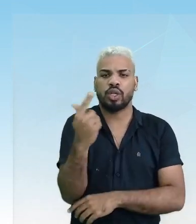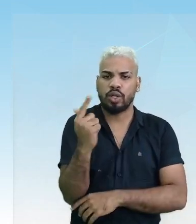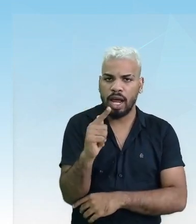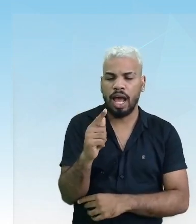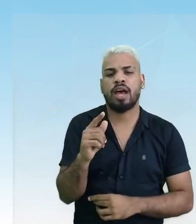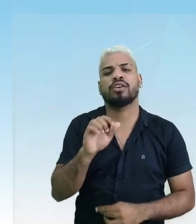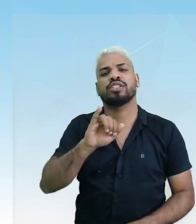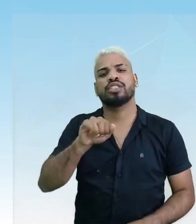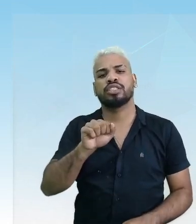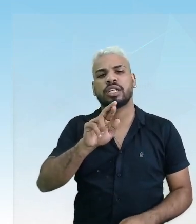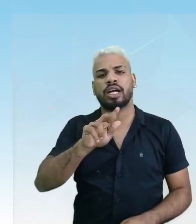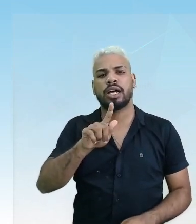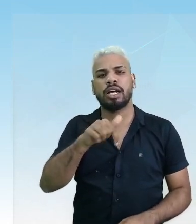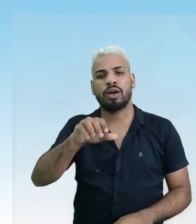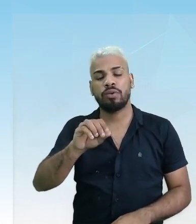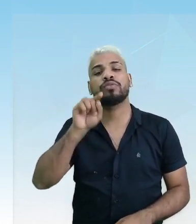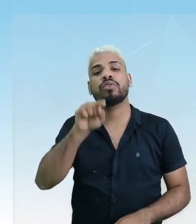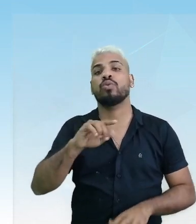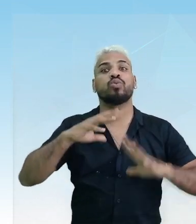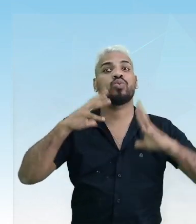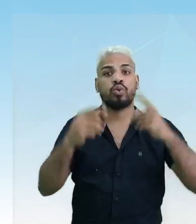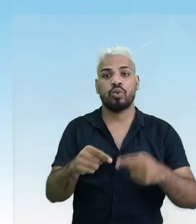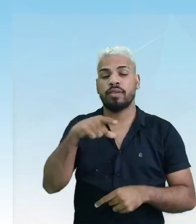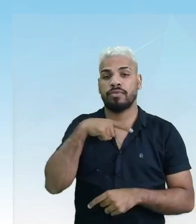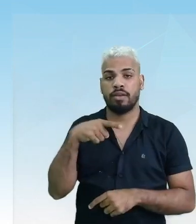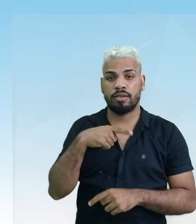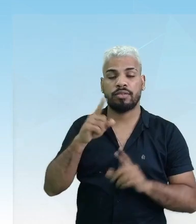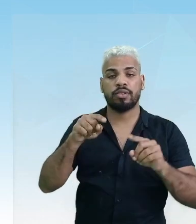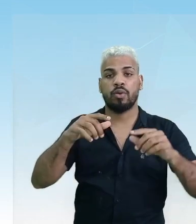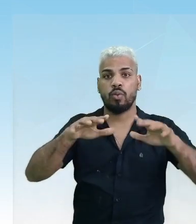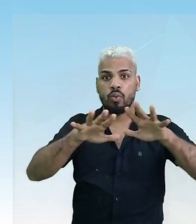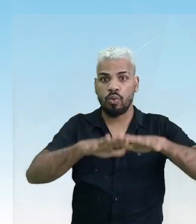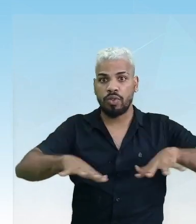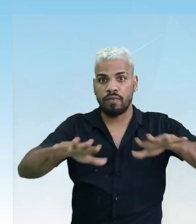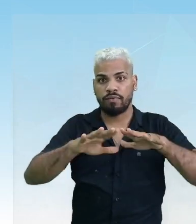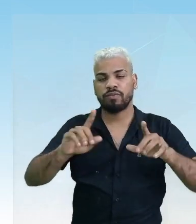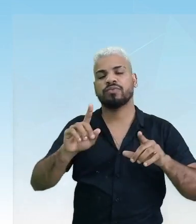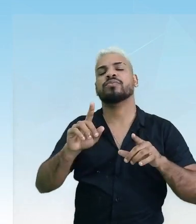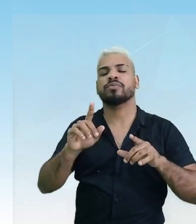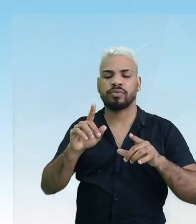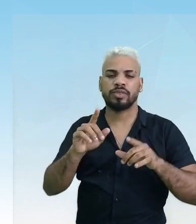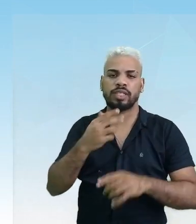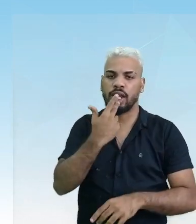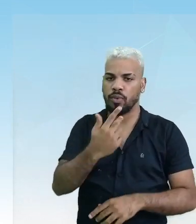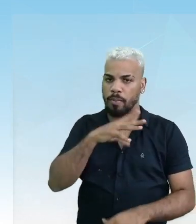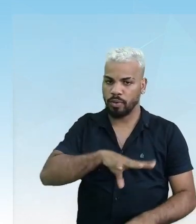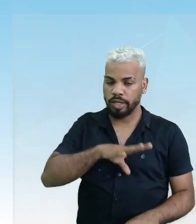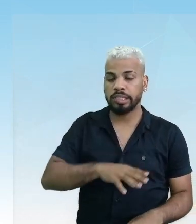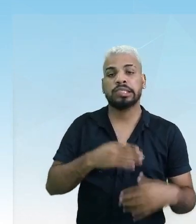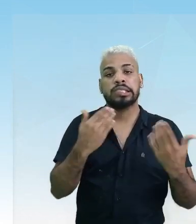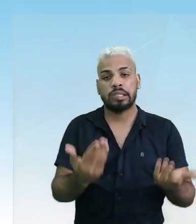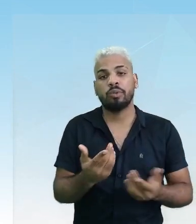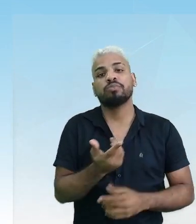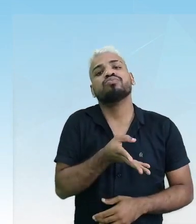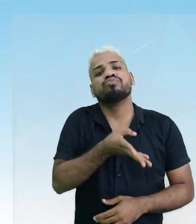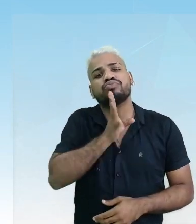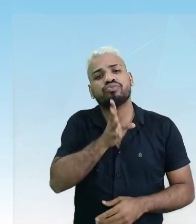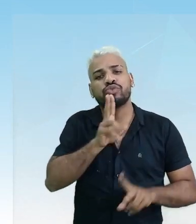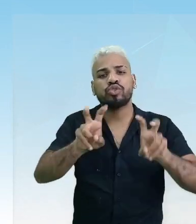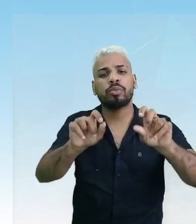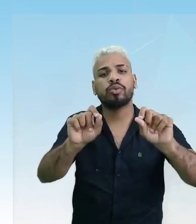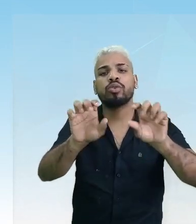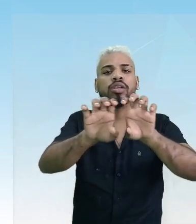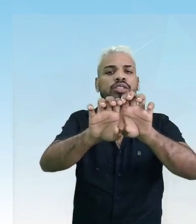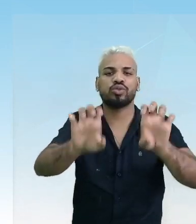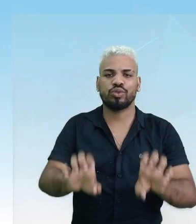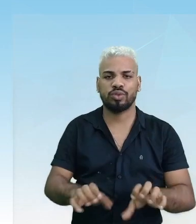o jargão, tudo isso faz parte do universo da língua portuguesa. E hoje vamos conhecer a sua